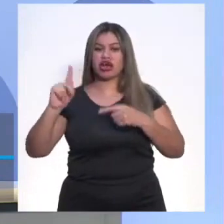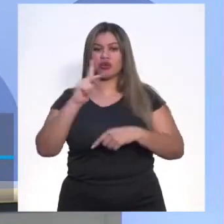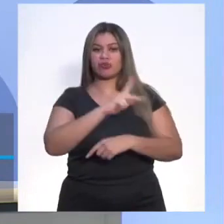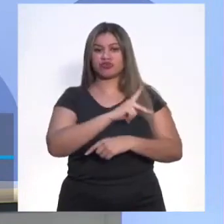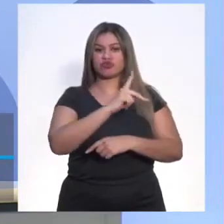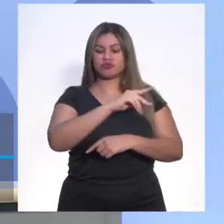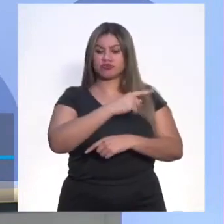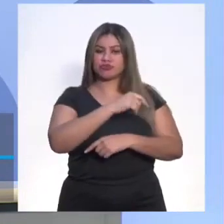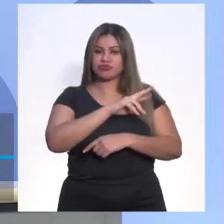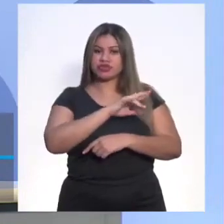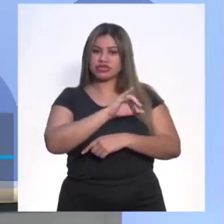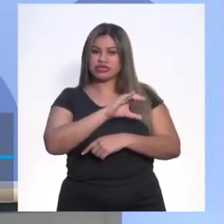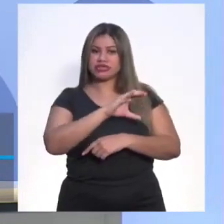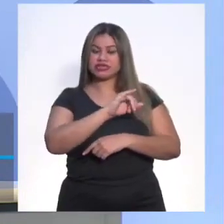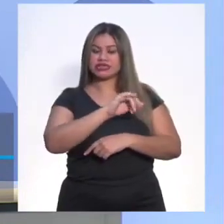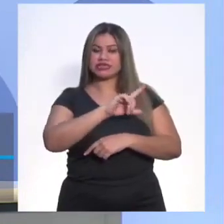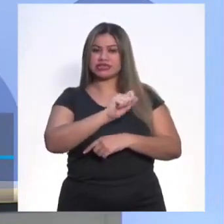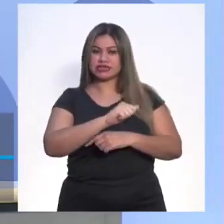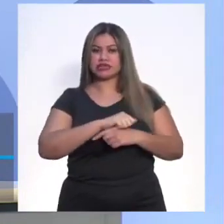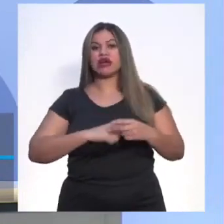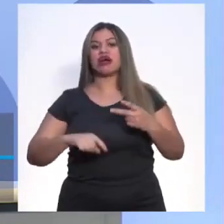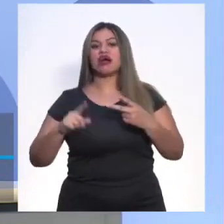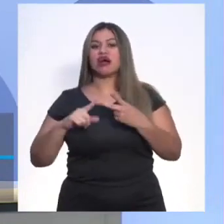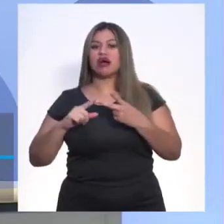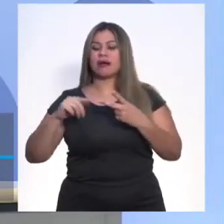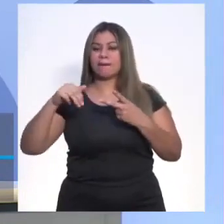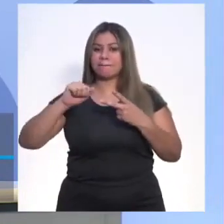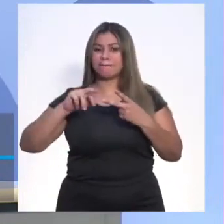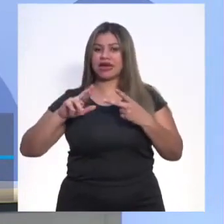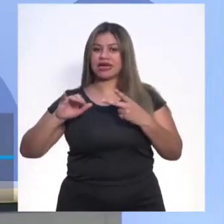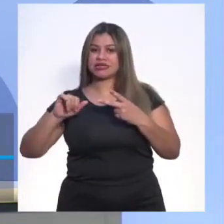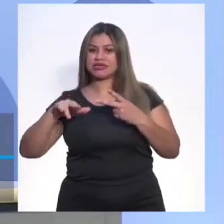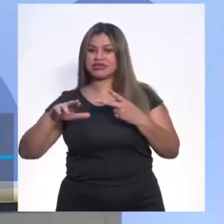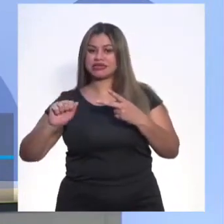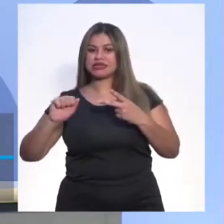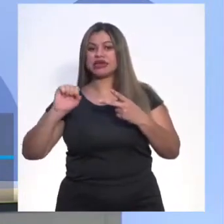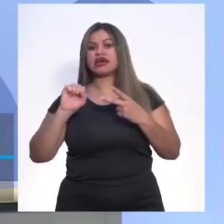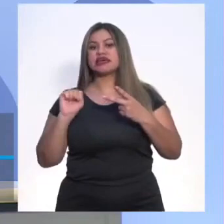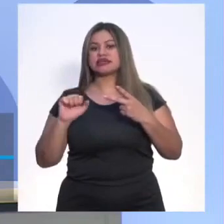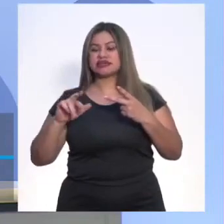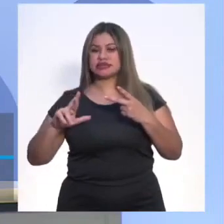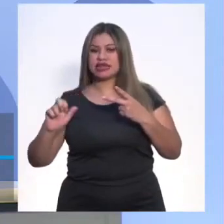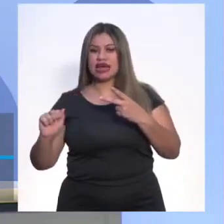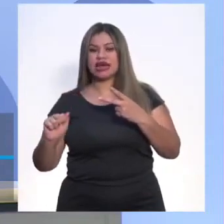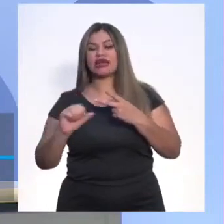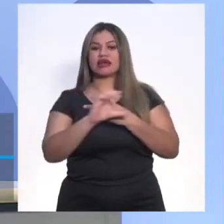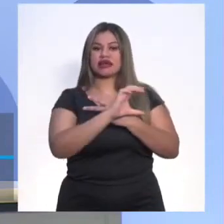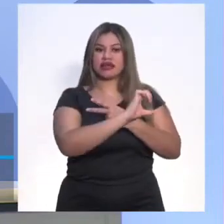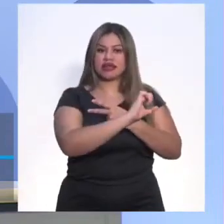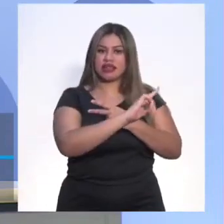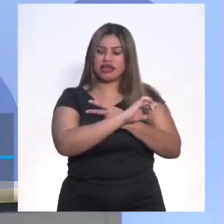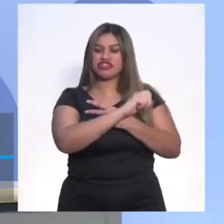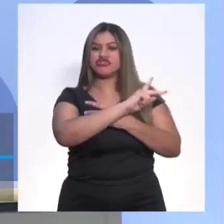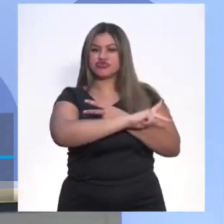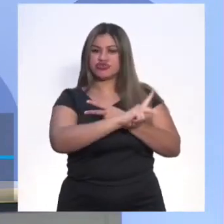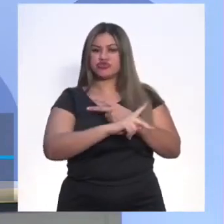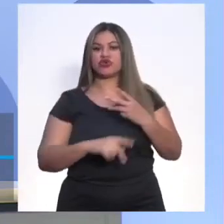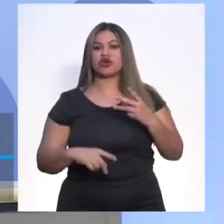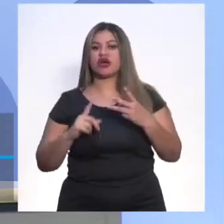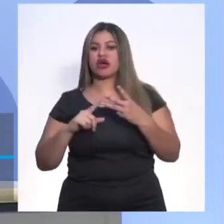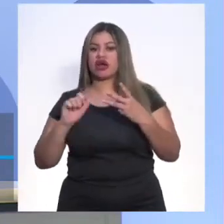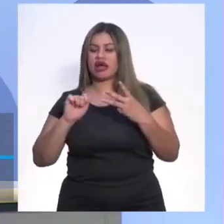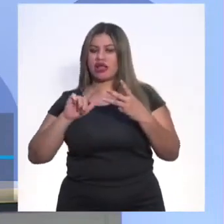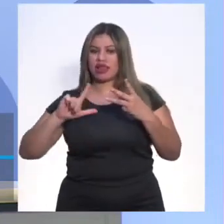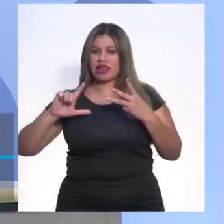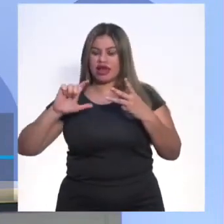lá participando e fazendo, fez o item A. A Marian, o Ivan e a Sara, da professora Cleide. Os alunos Alex, Murilo,